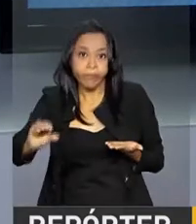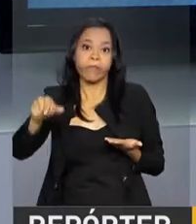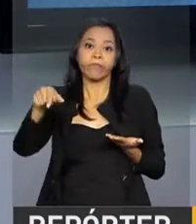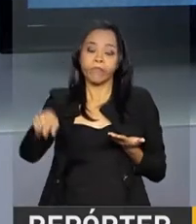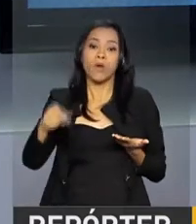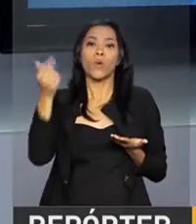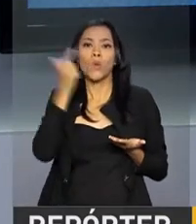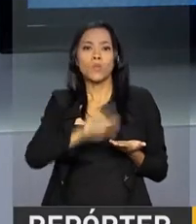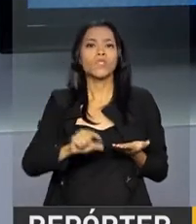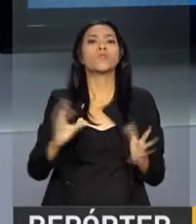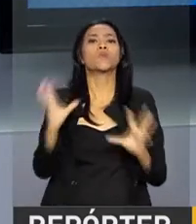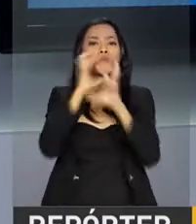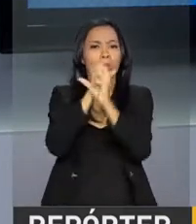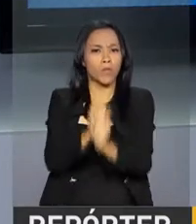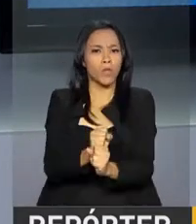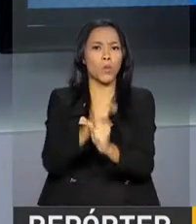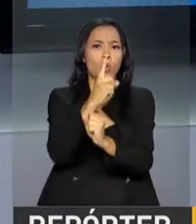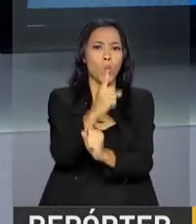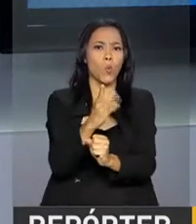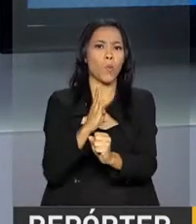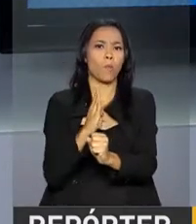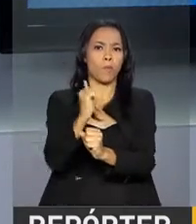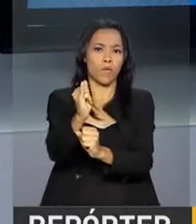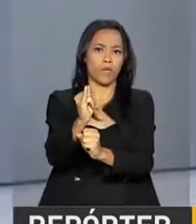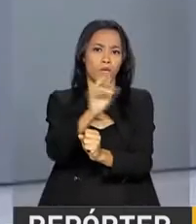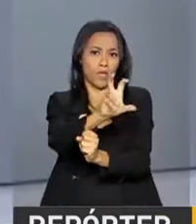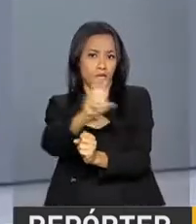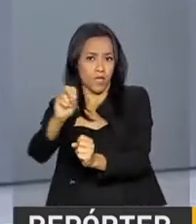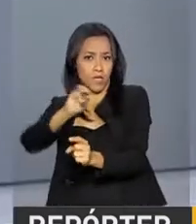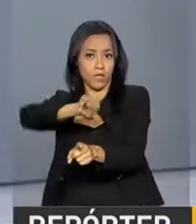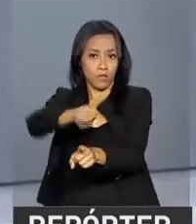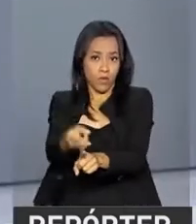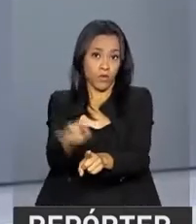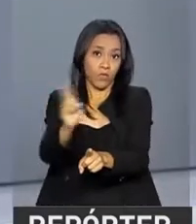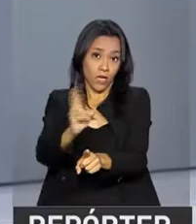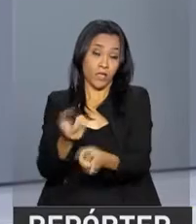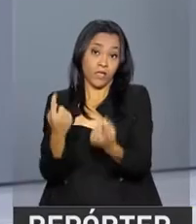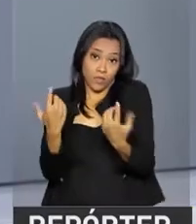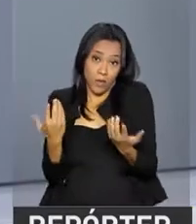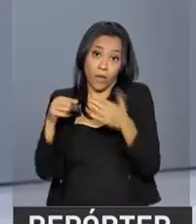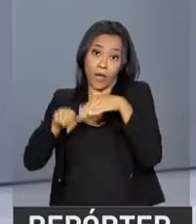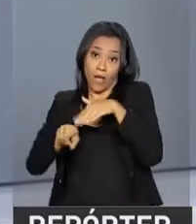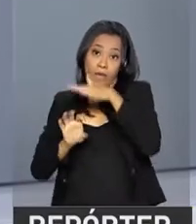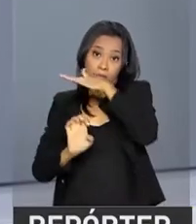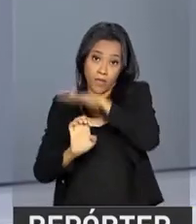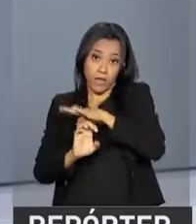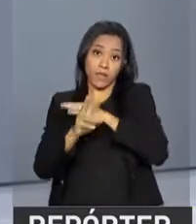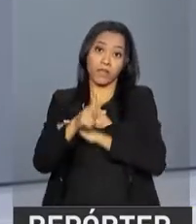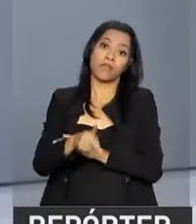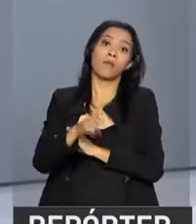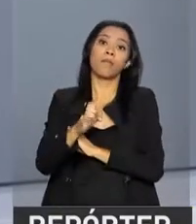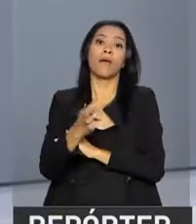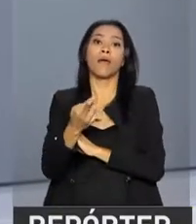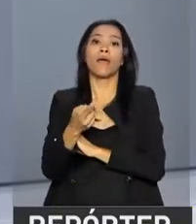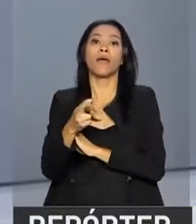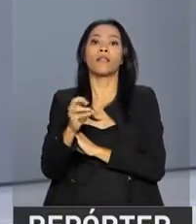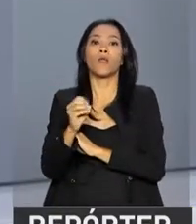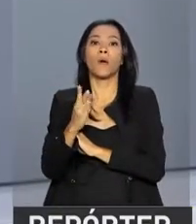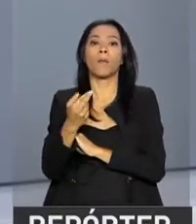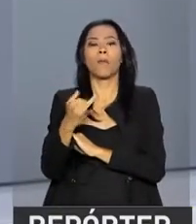atingiu o montante de quase um bilhão e meio de reais a petrobras informou ainda que trabalha em parceria com autoridades